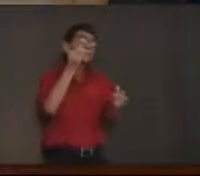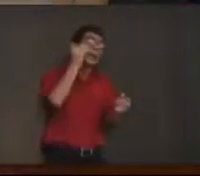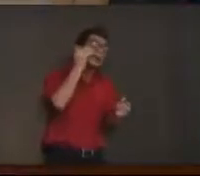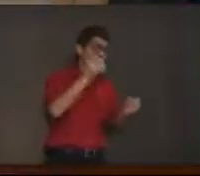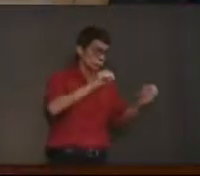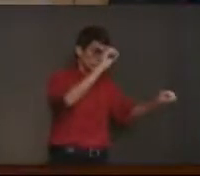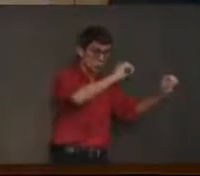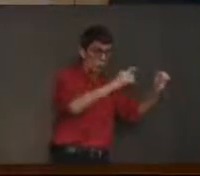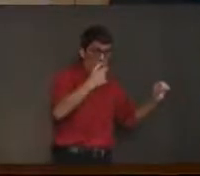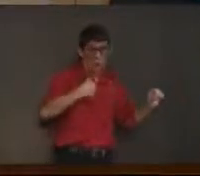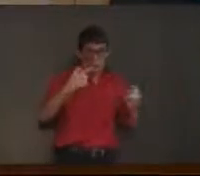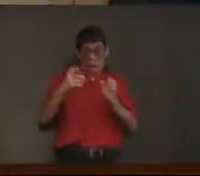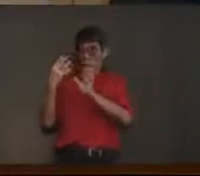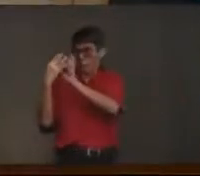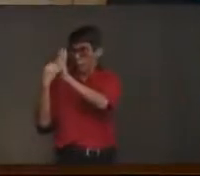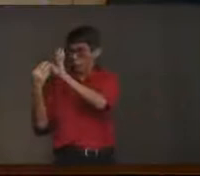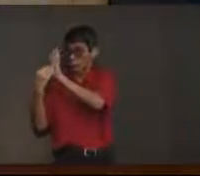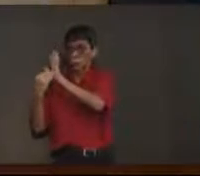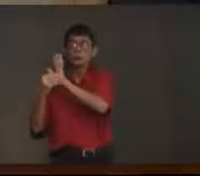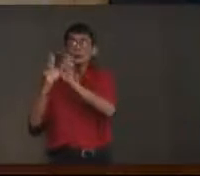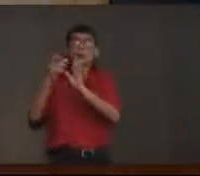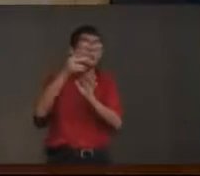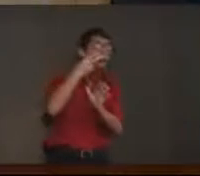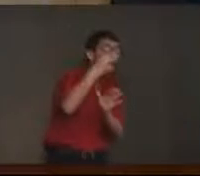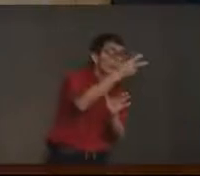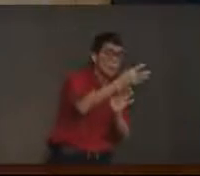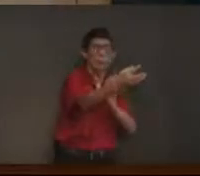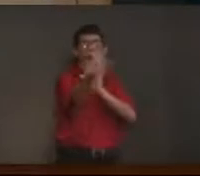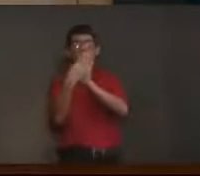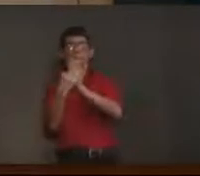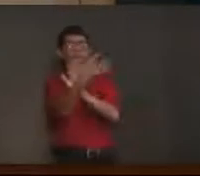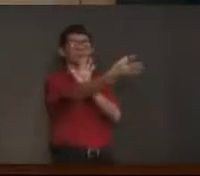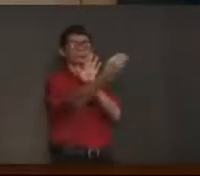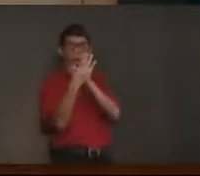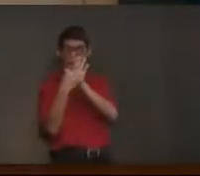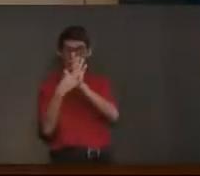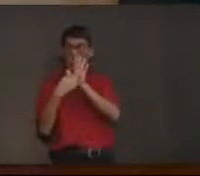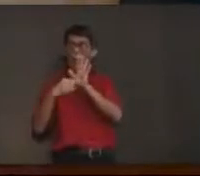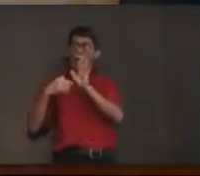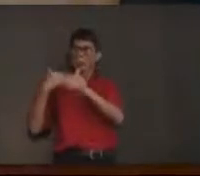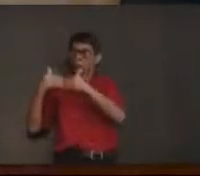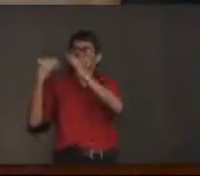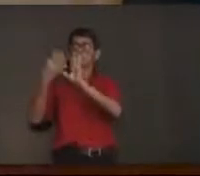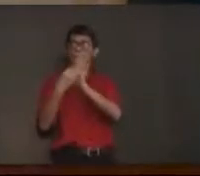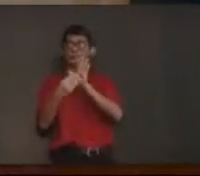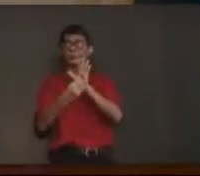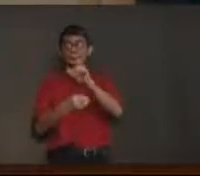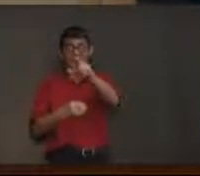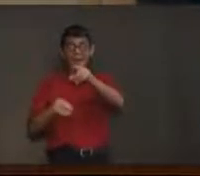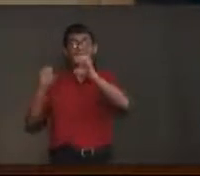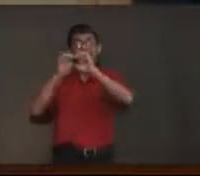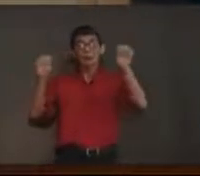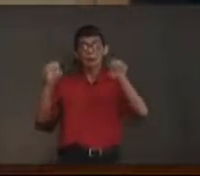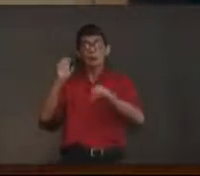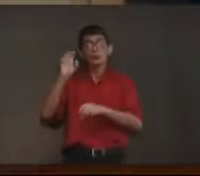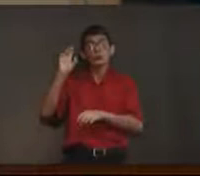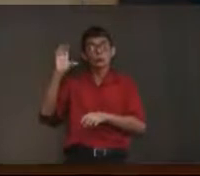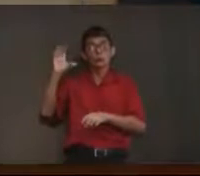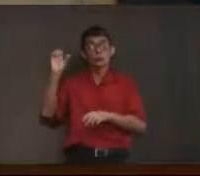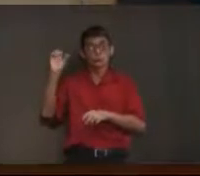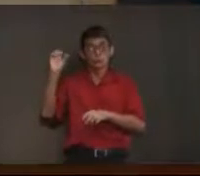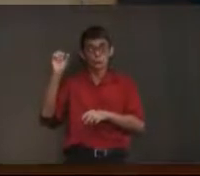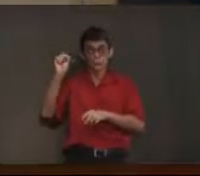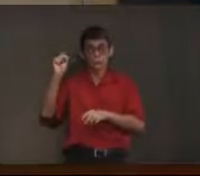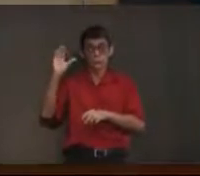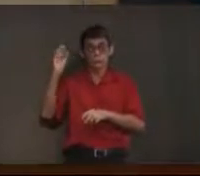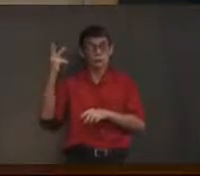tem que ir no seu modelo e acrescentar aquilo e assim você vai apurando o modelo então é que O original não era